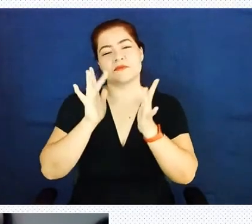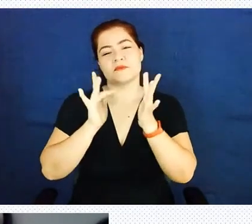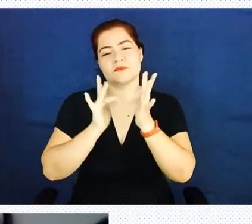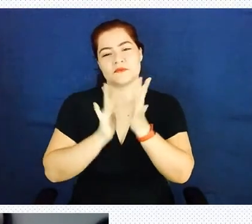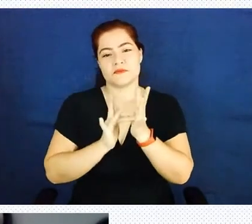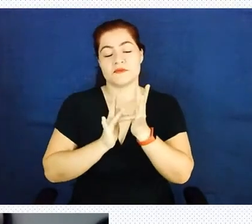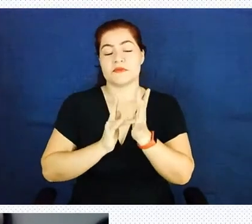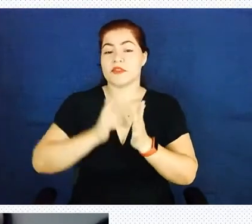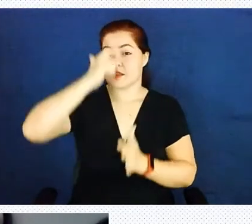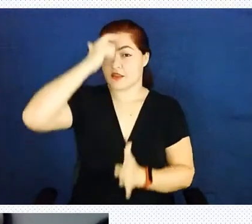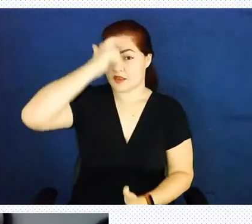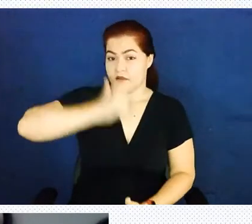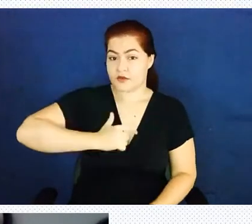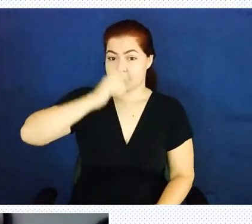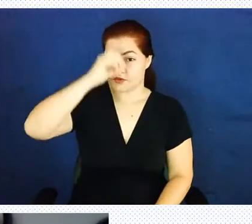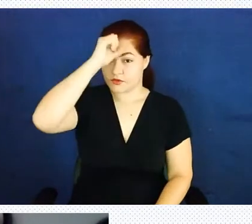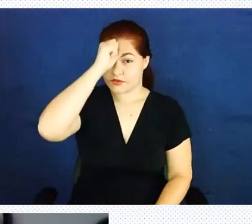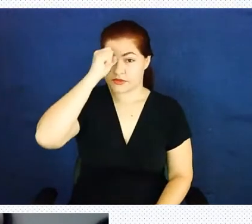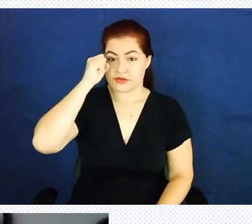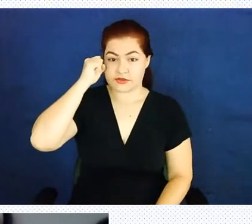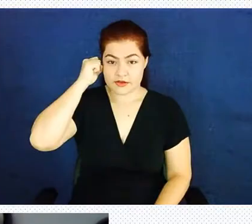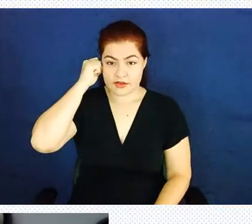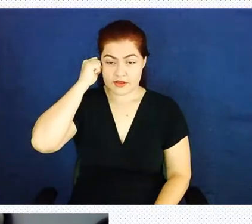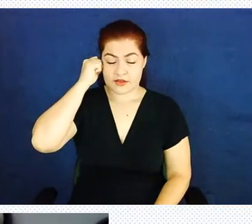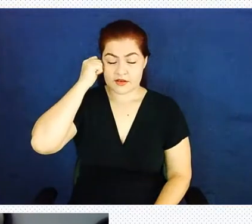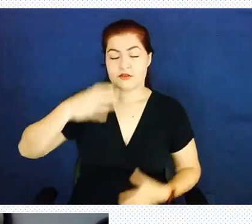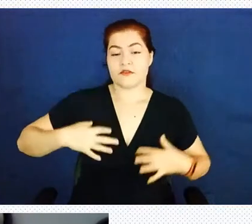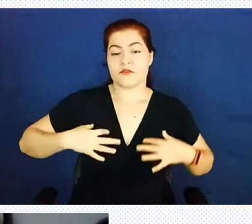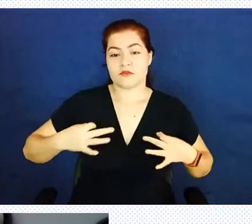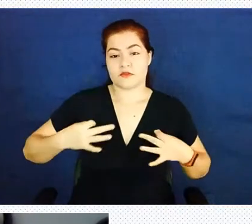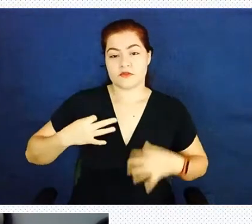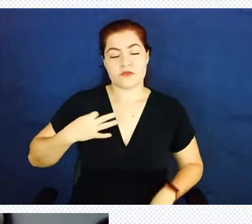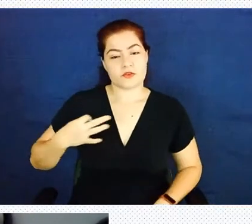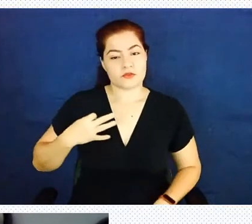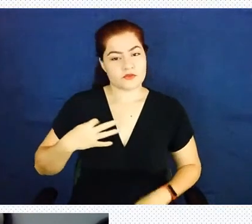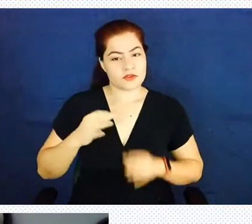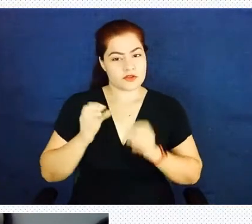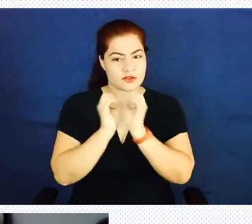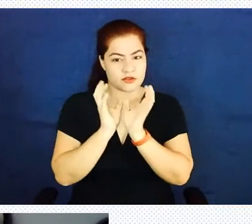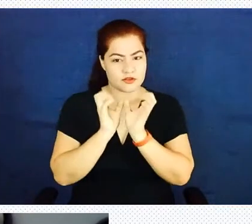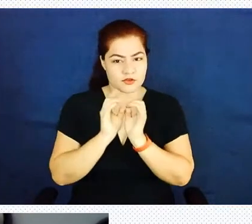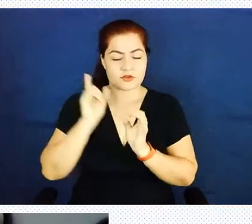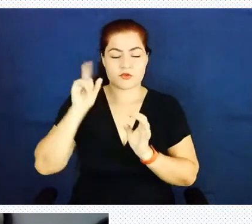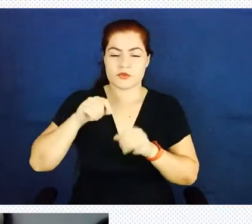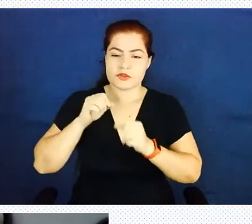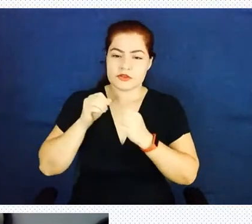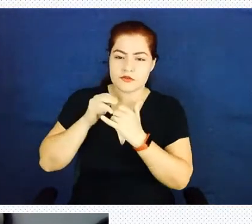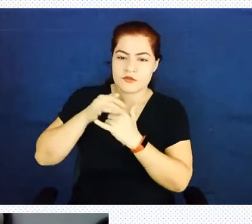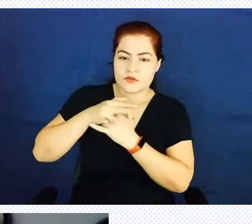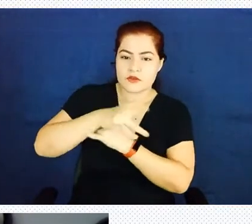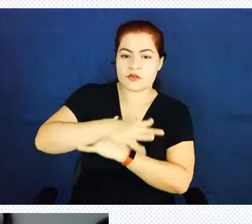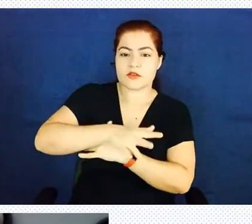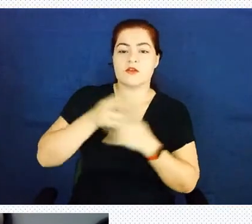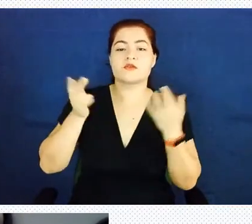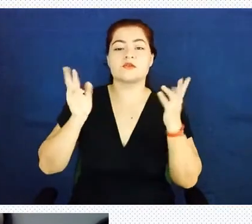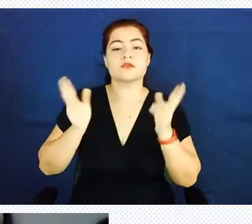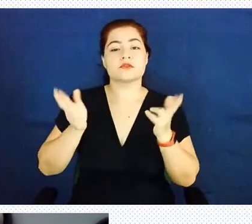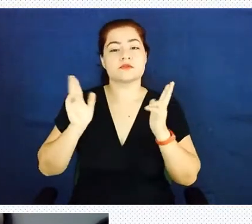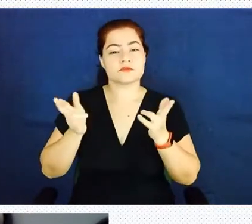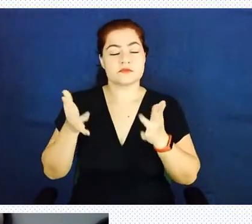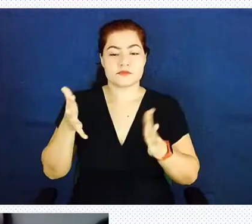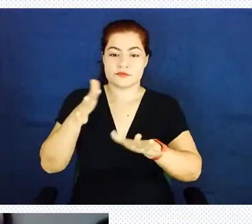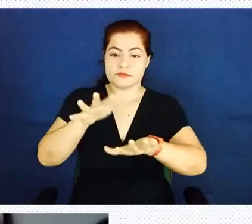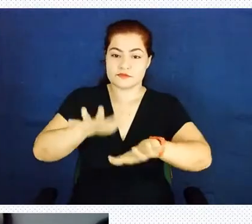Sinara Batista, voluntária na TV de Luz, um canal de esperança e inclusão. E vou